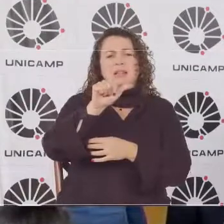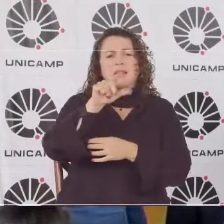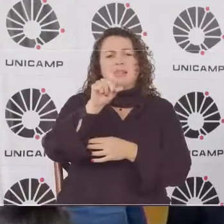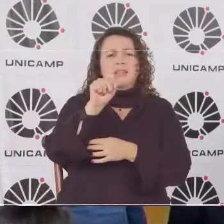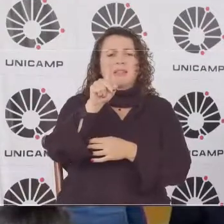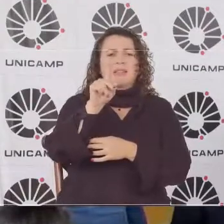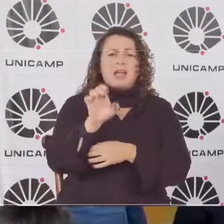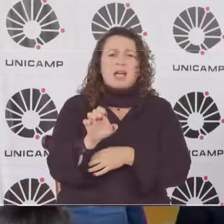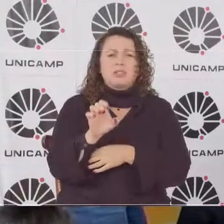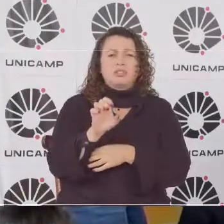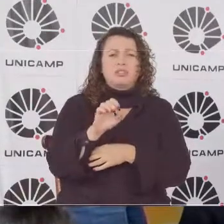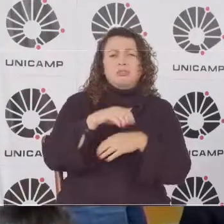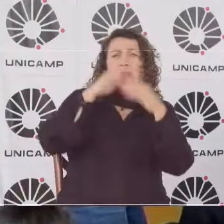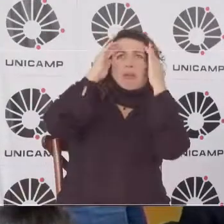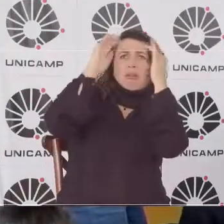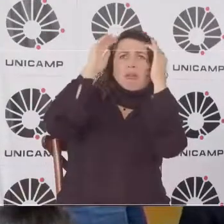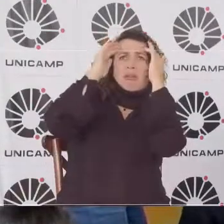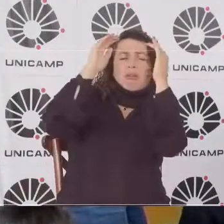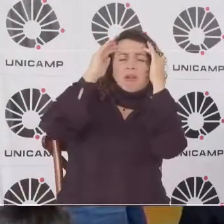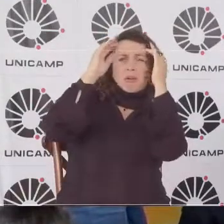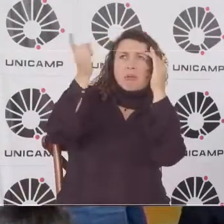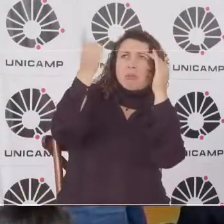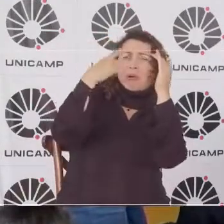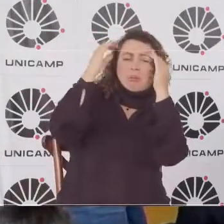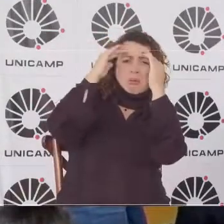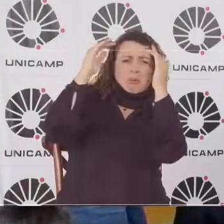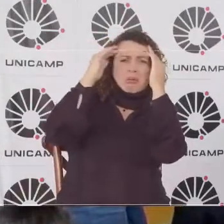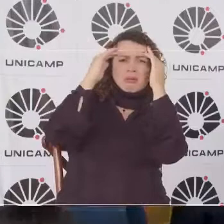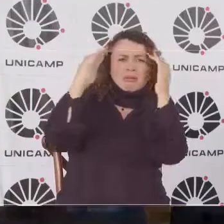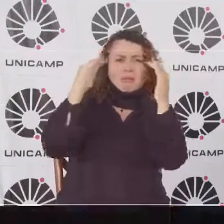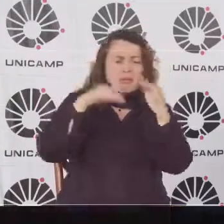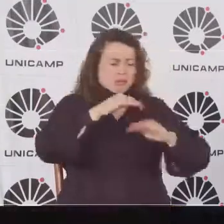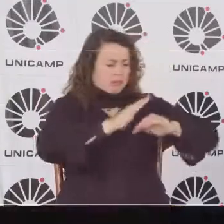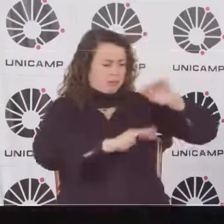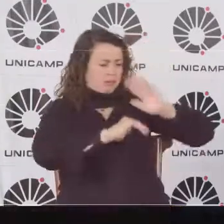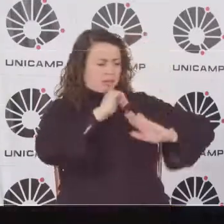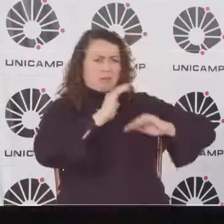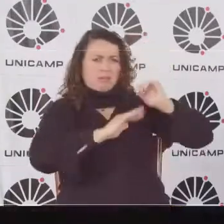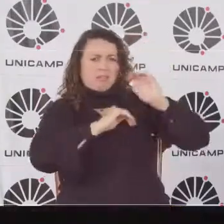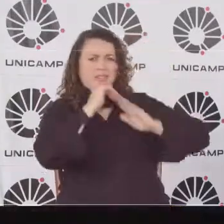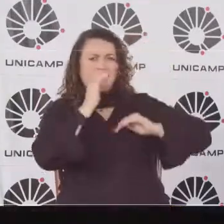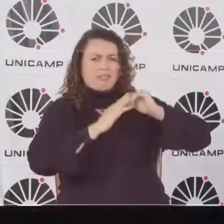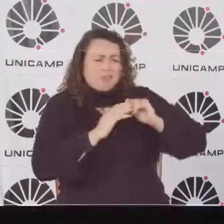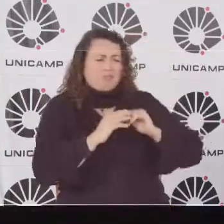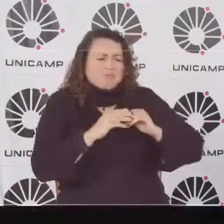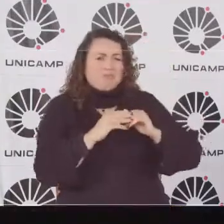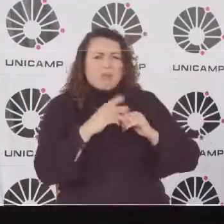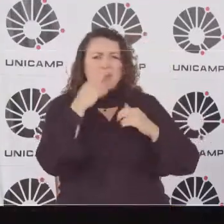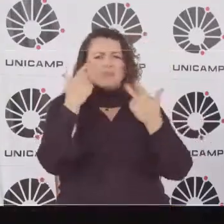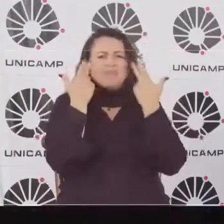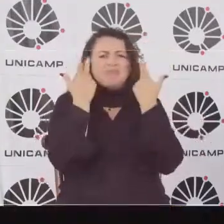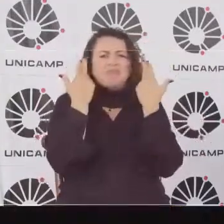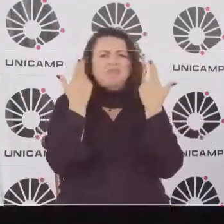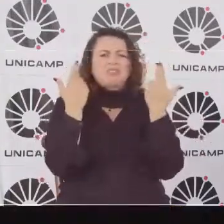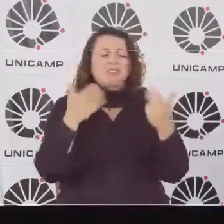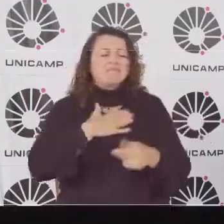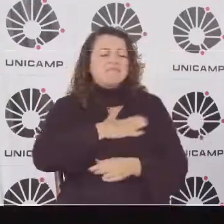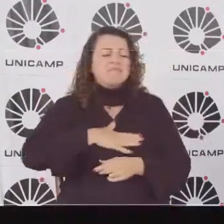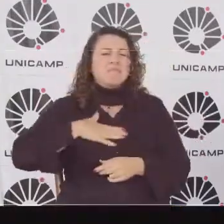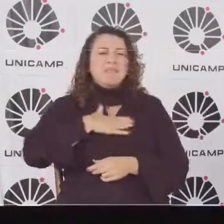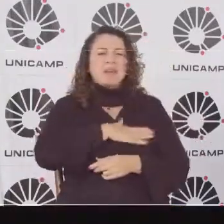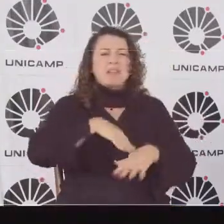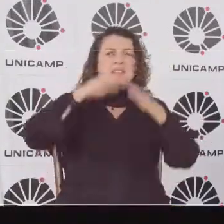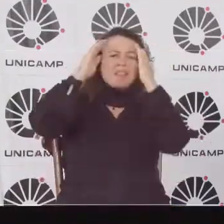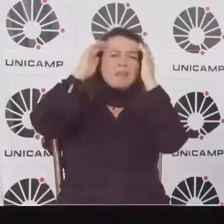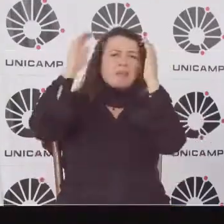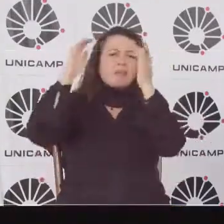cumprimento de ordens superiores se passa para o exercício debochado do prazer de